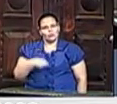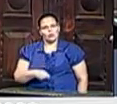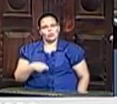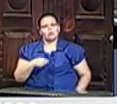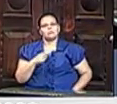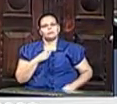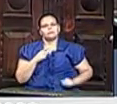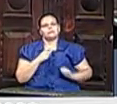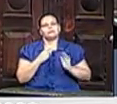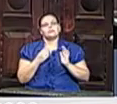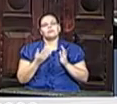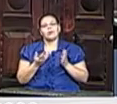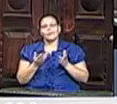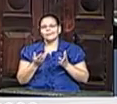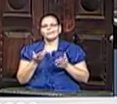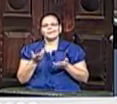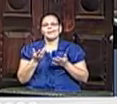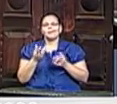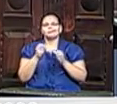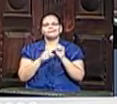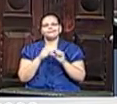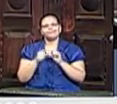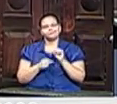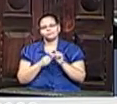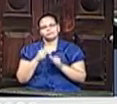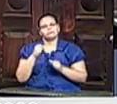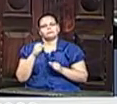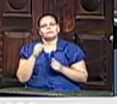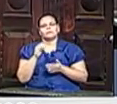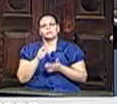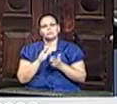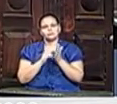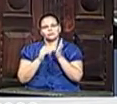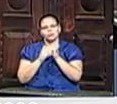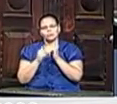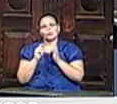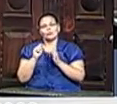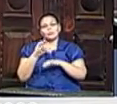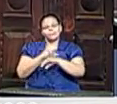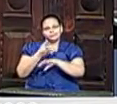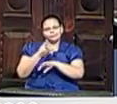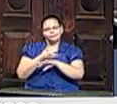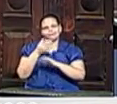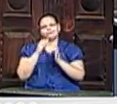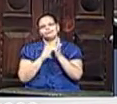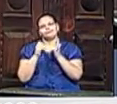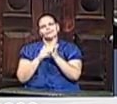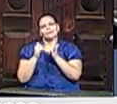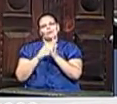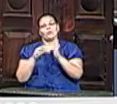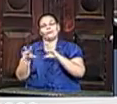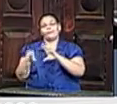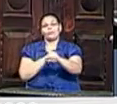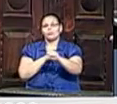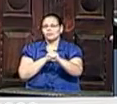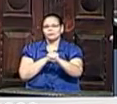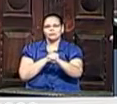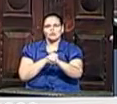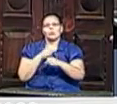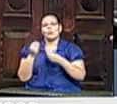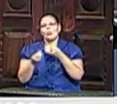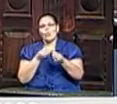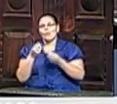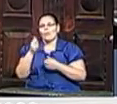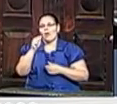que quer desqualificá-lo, eliminando conteúdos importantes da formação humana, como